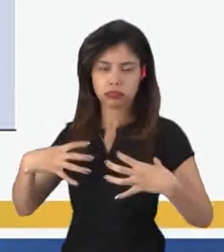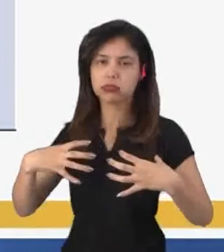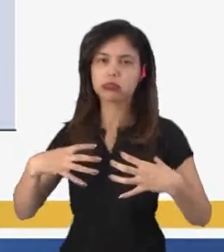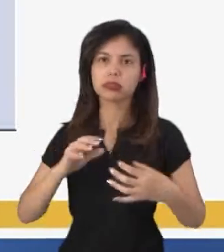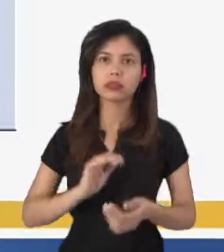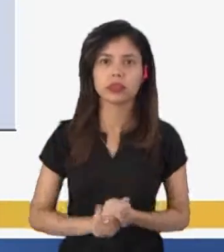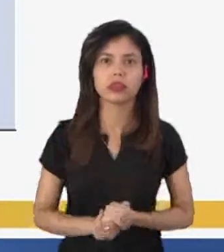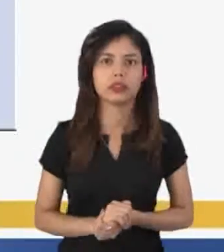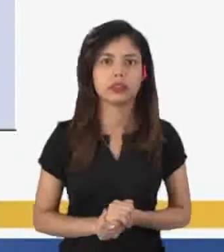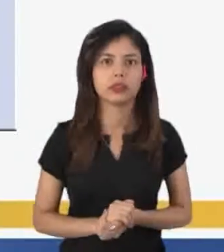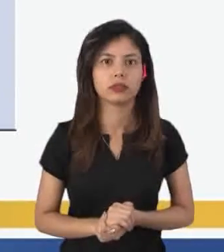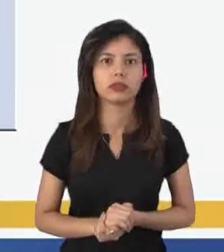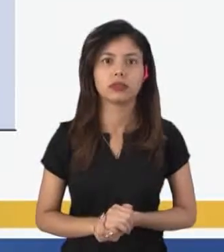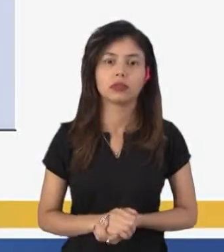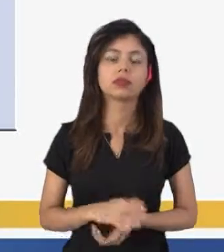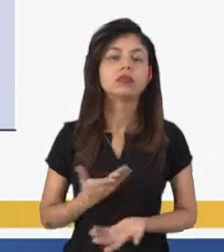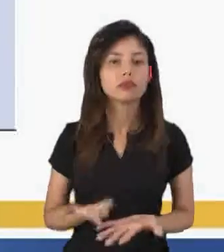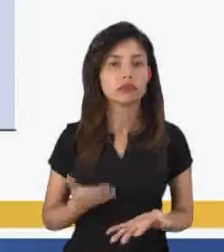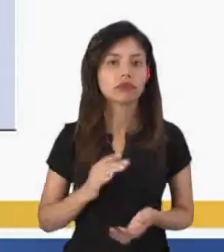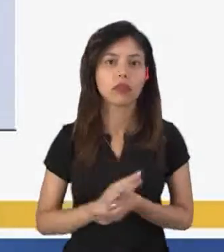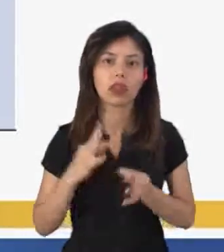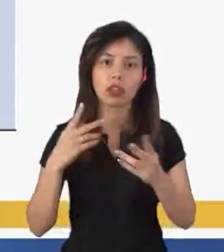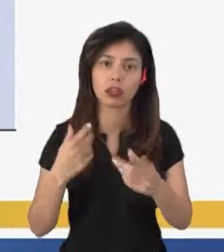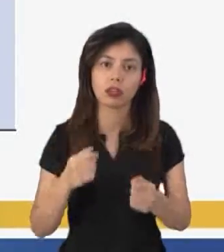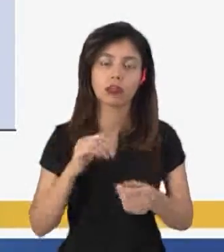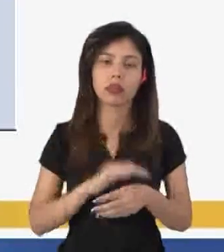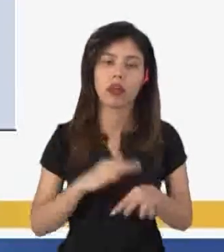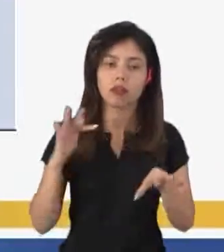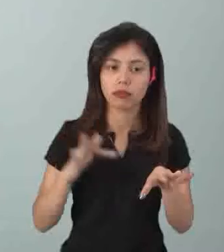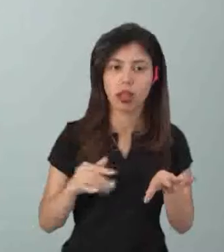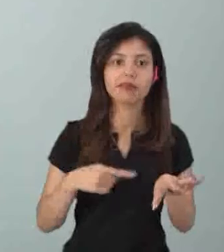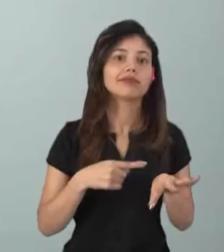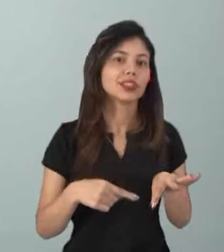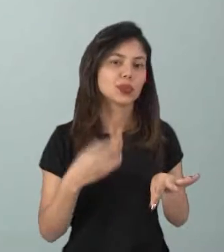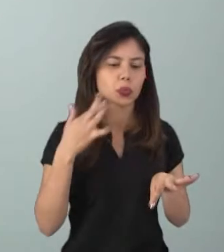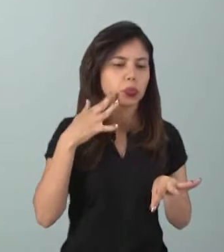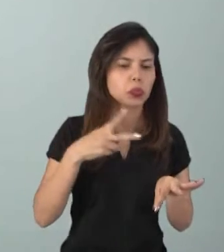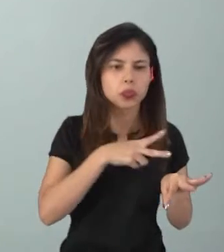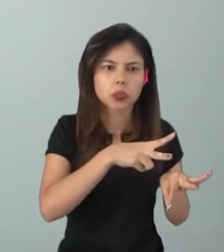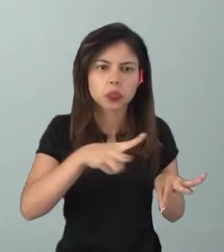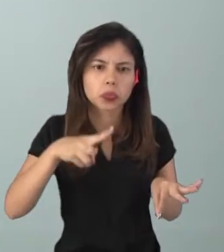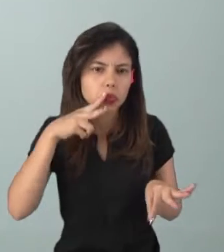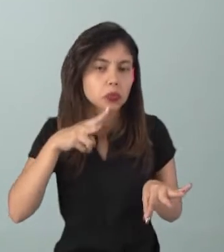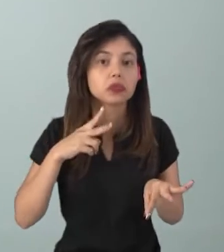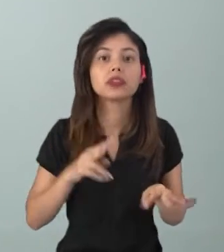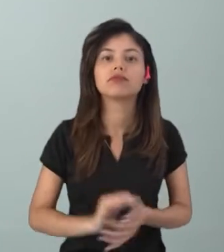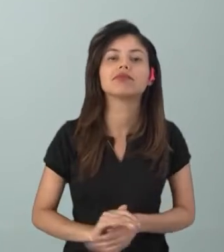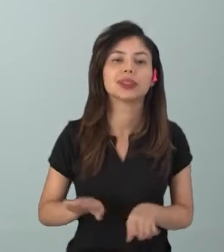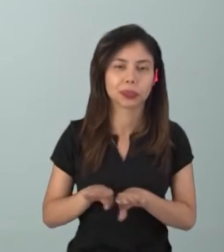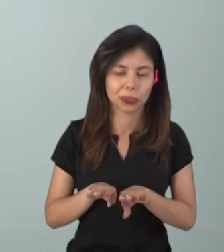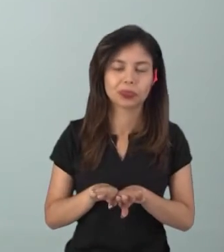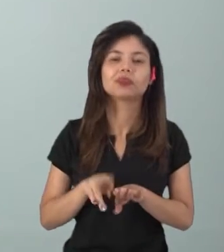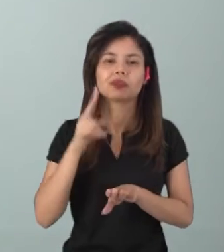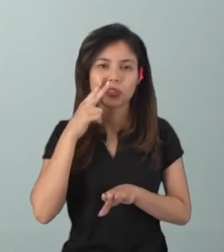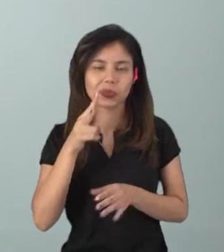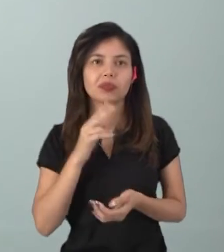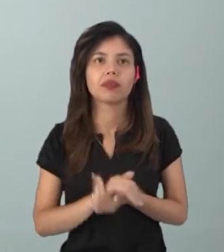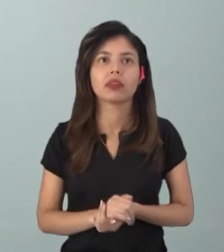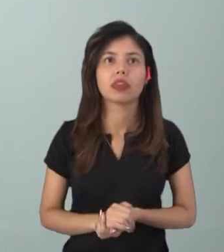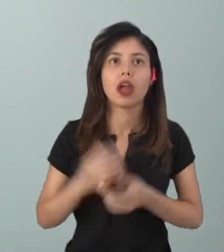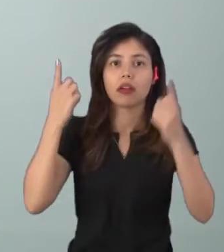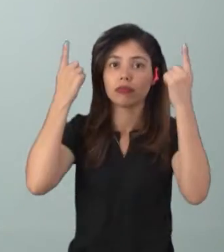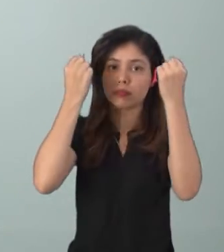parte genital saliente, né? E isso está tanto no mundo grego quanto no mundo egípcio e